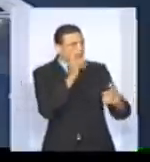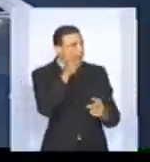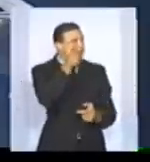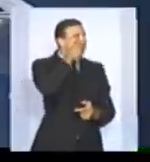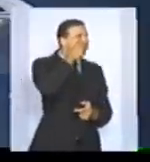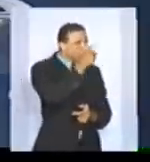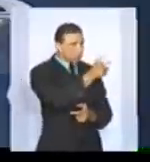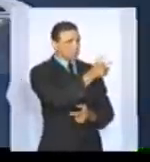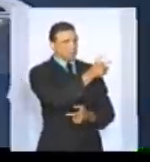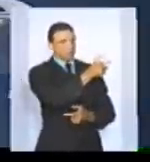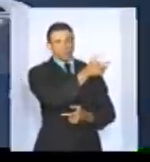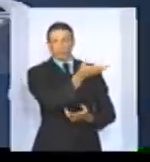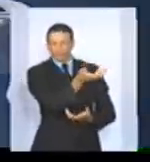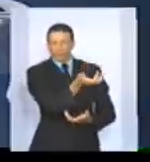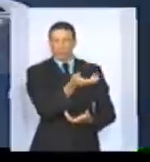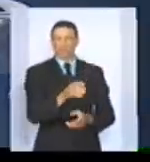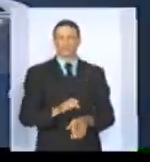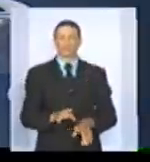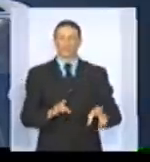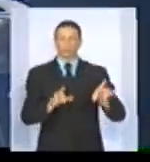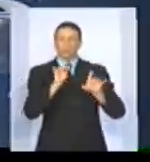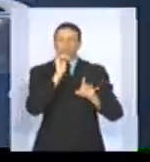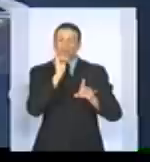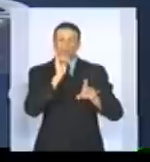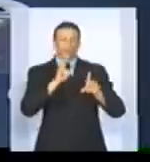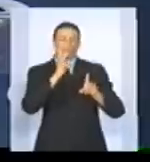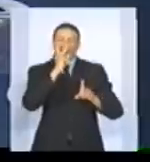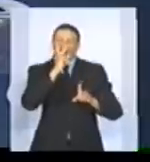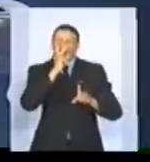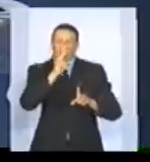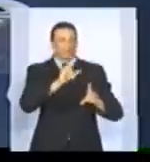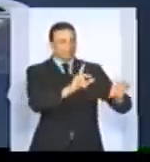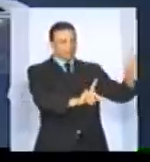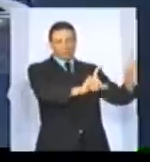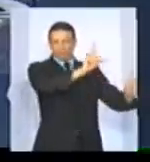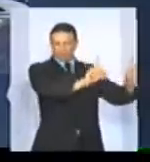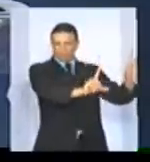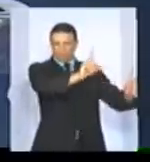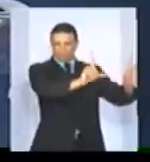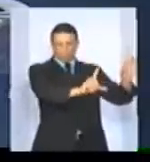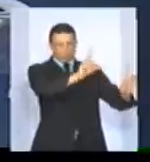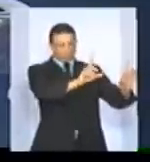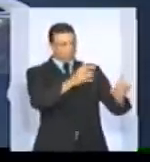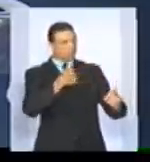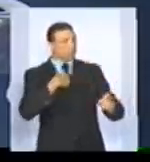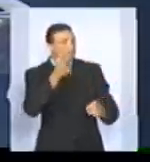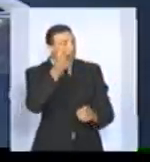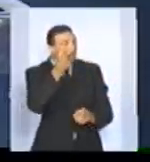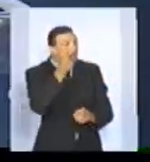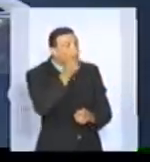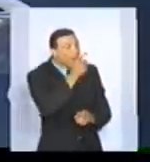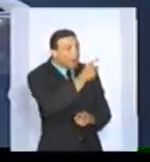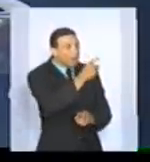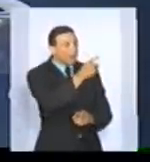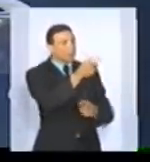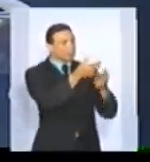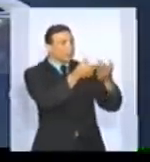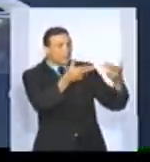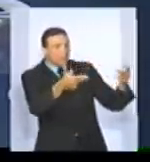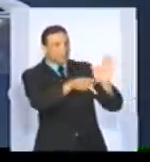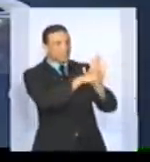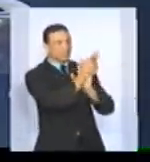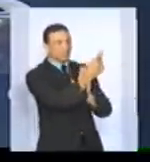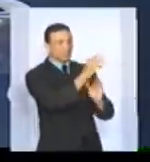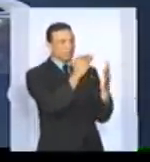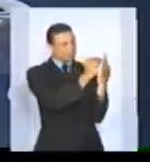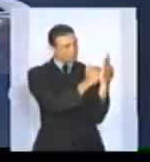se admitir que este setor de TV por assinatura seja direcionado exclusivamente ao interesse do consumidor que pretende adquirir determinado tipo de